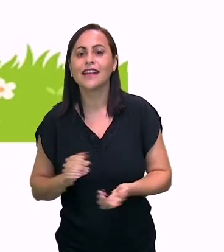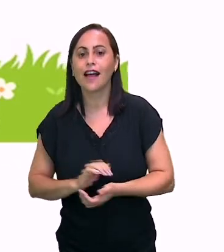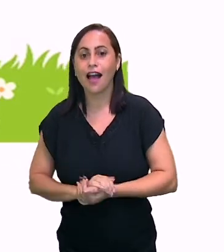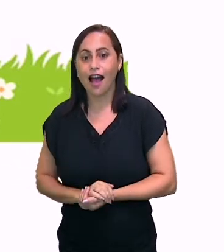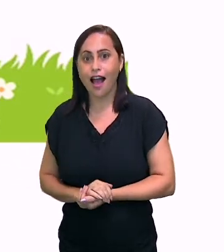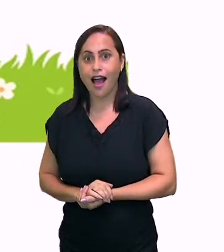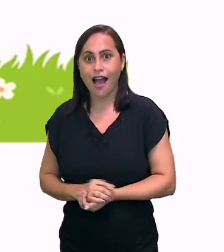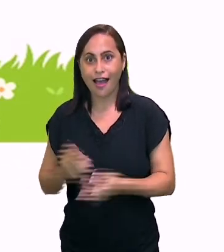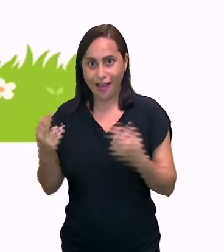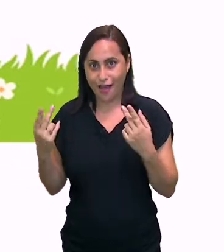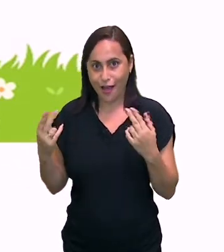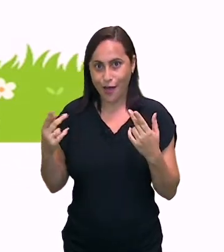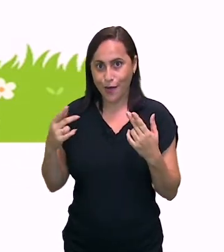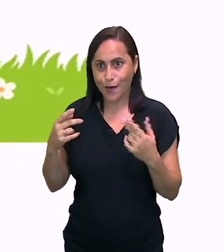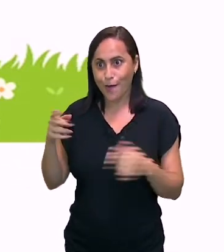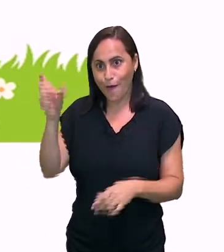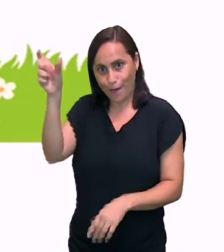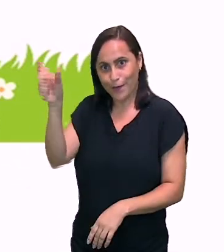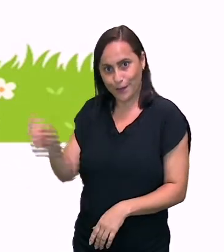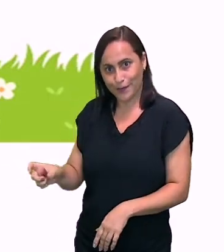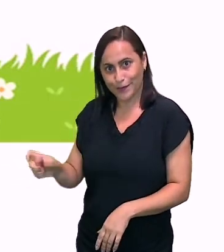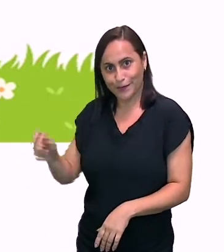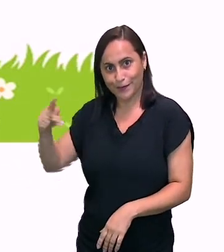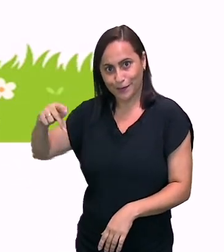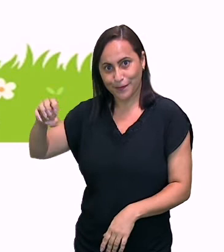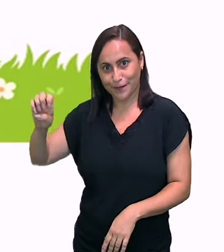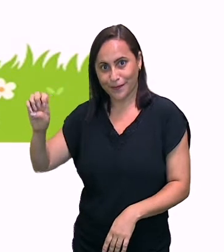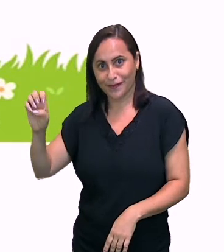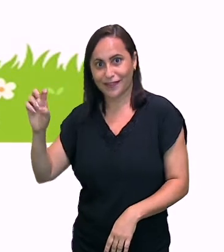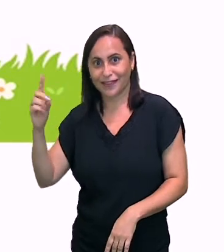Vocês são iguais ao Pedro? Que